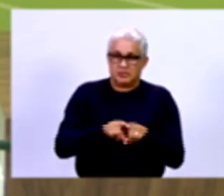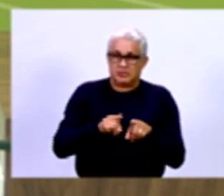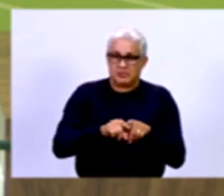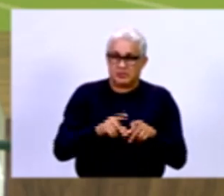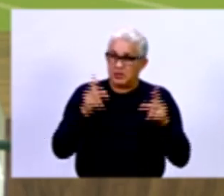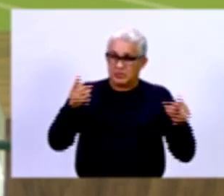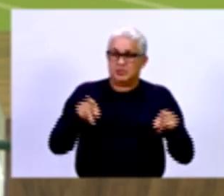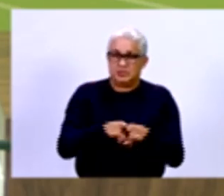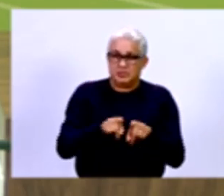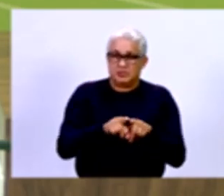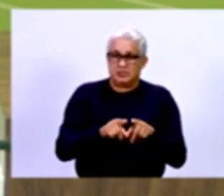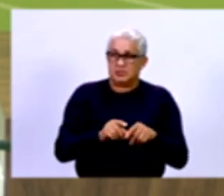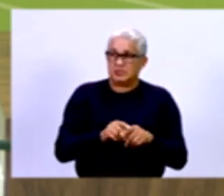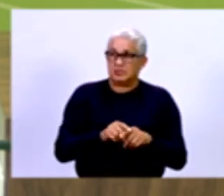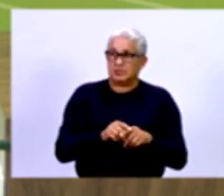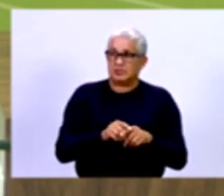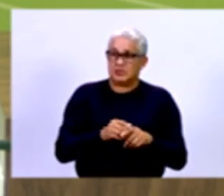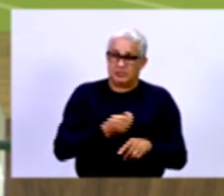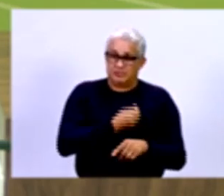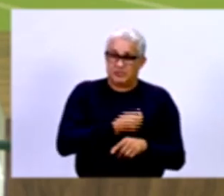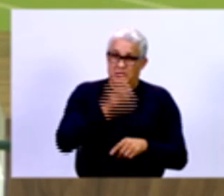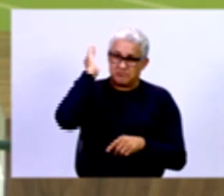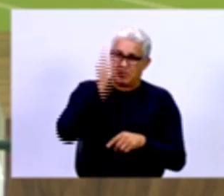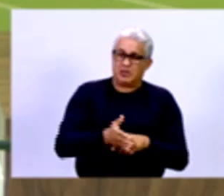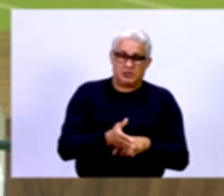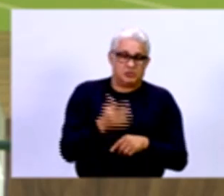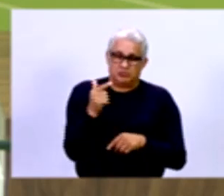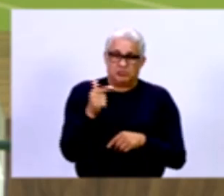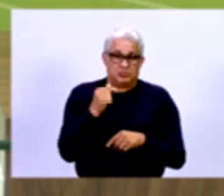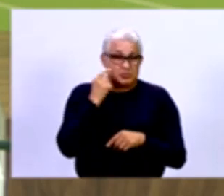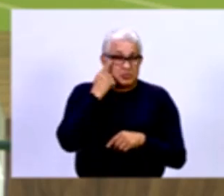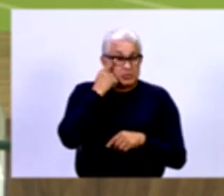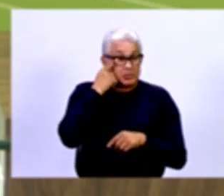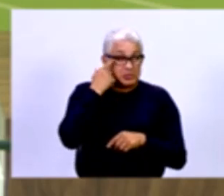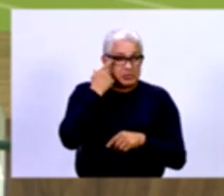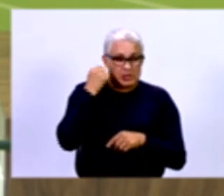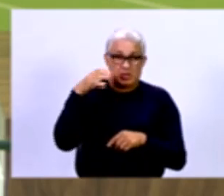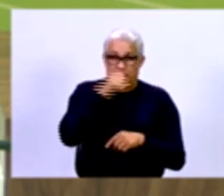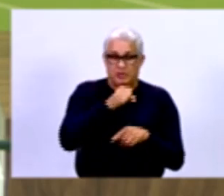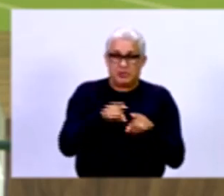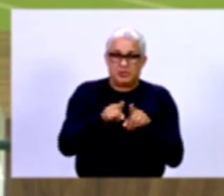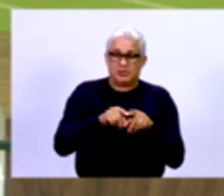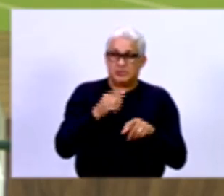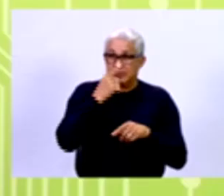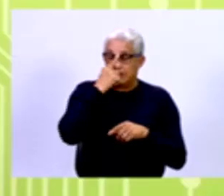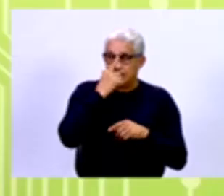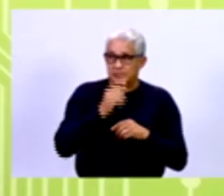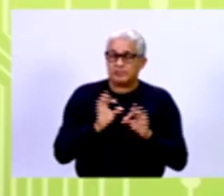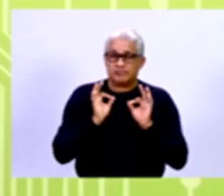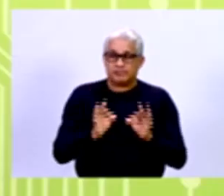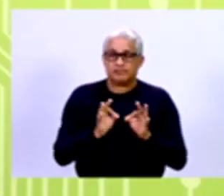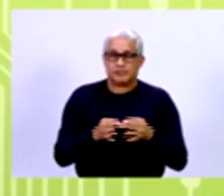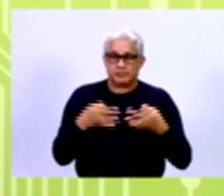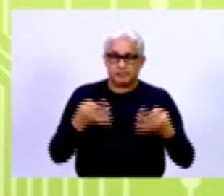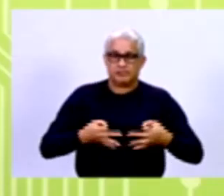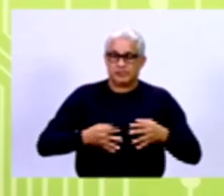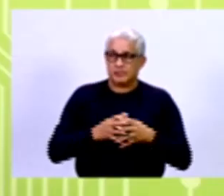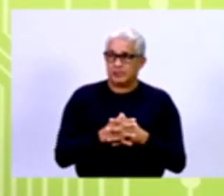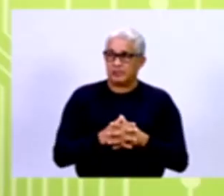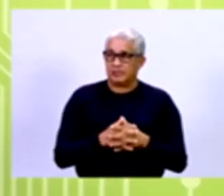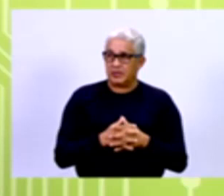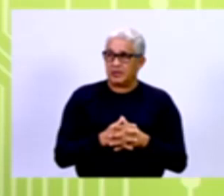exportação, e até não afeta tanto assim a nossa vida diretamente, ou pelo menos não tão rápido. É isso, professor? É isso, Quer completar? perfeito.